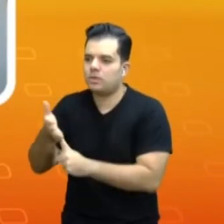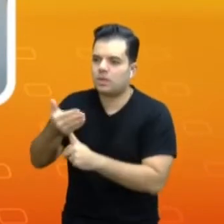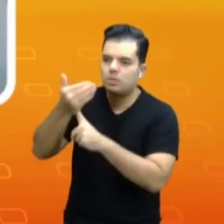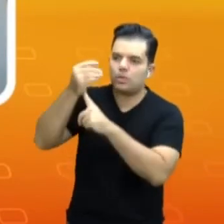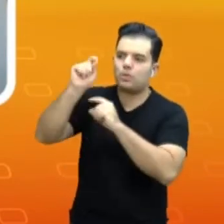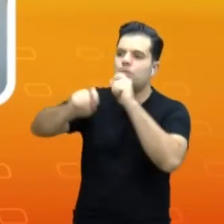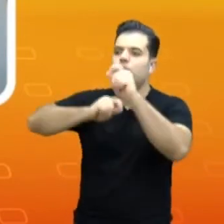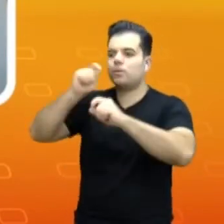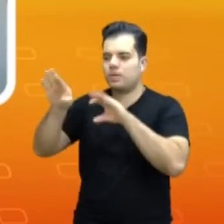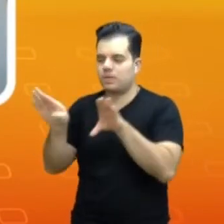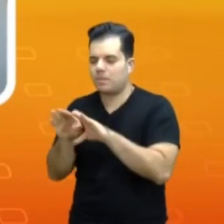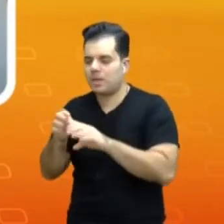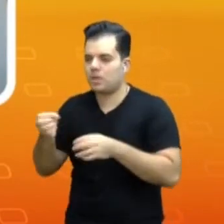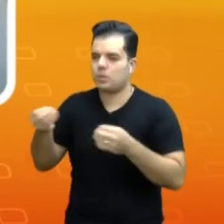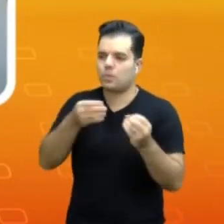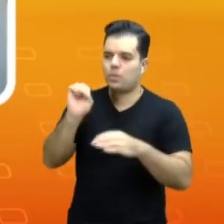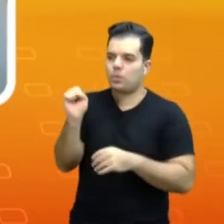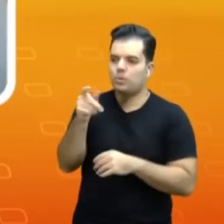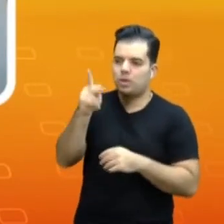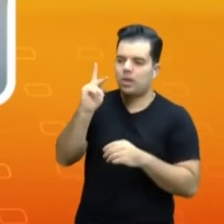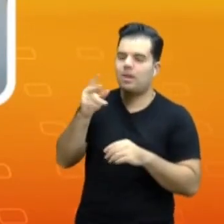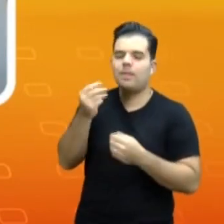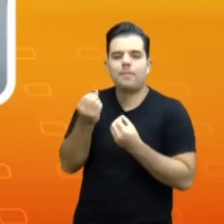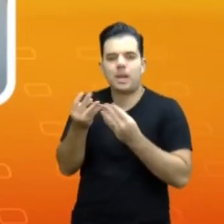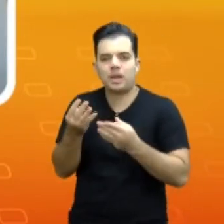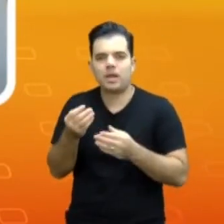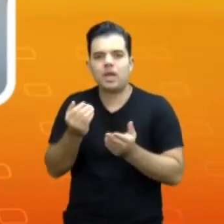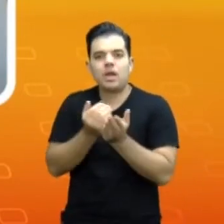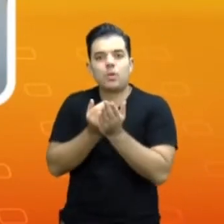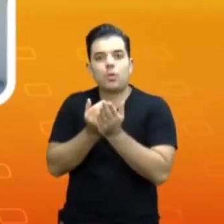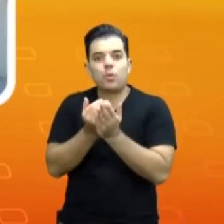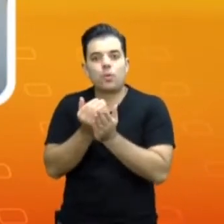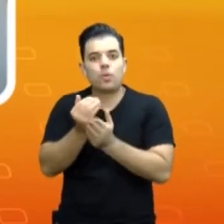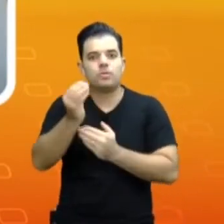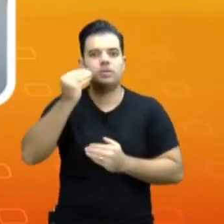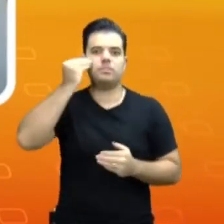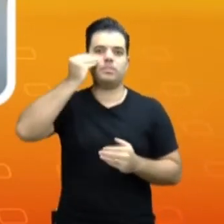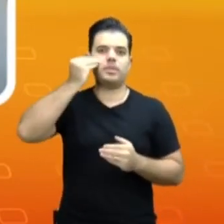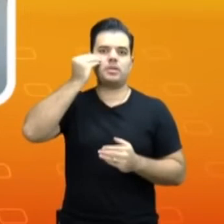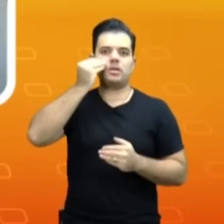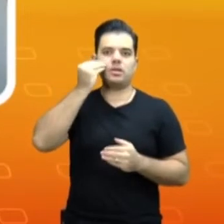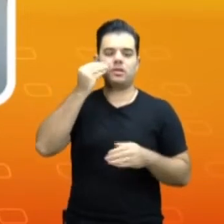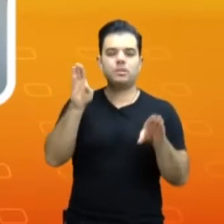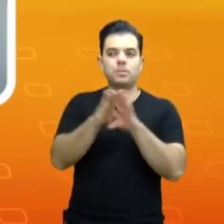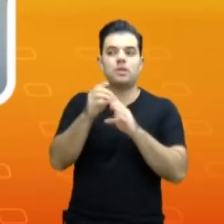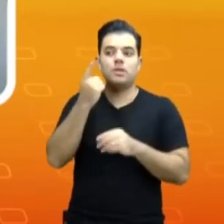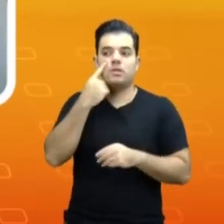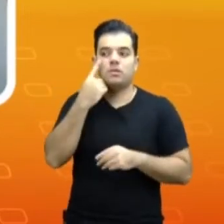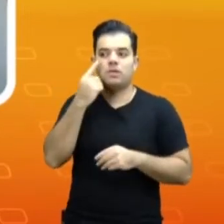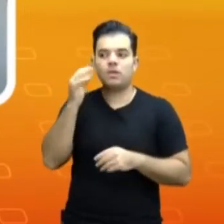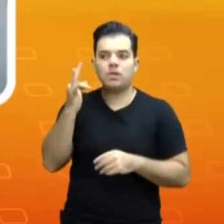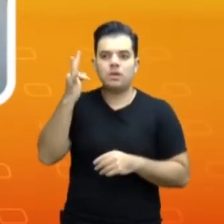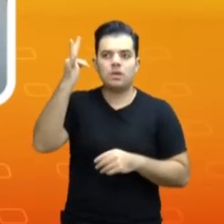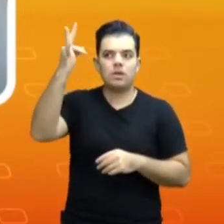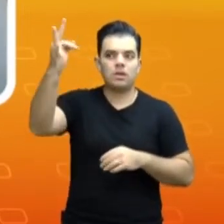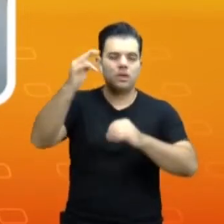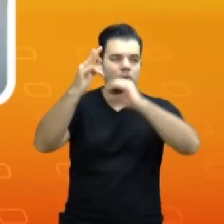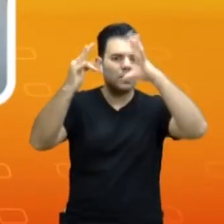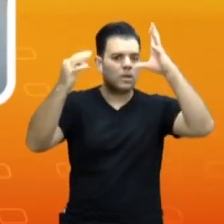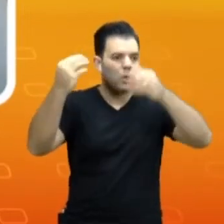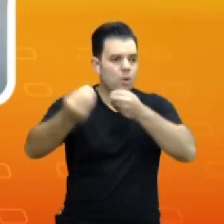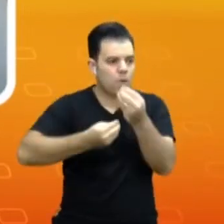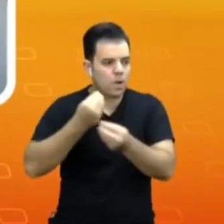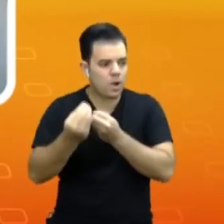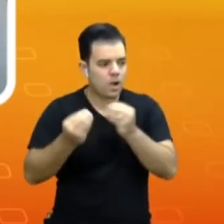novos formatos, né? Para a gente começar a experimentar e ver que futuro que podemos ter ali